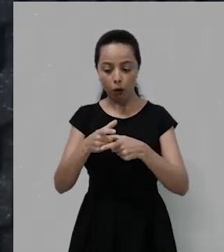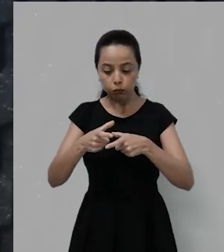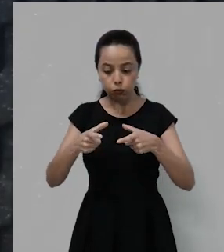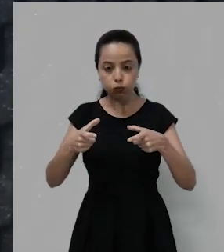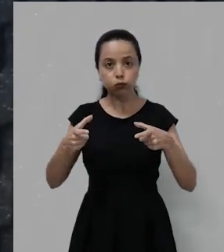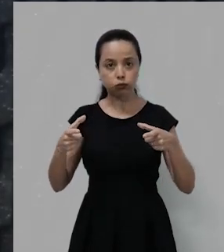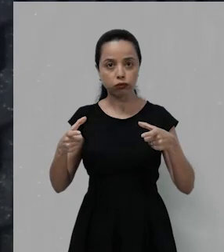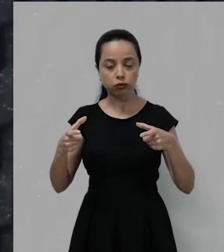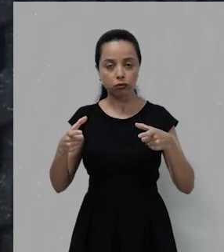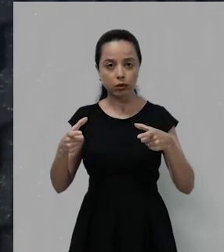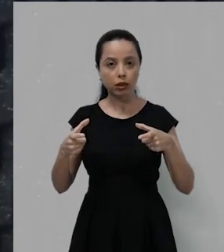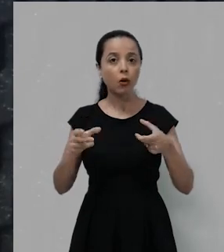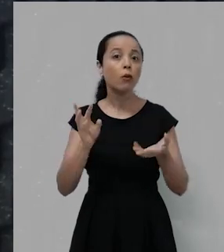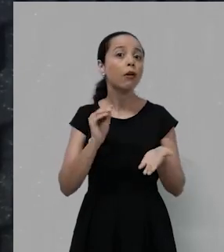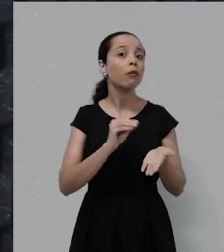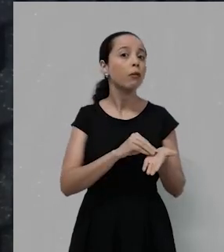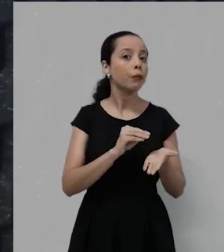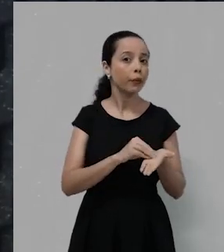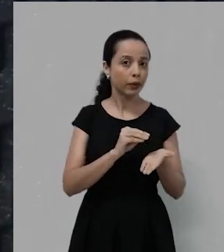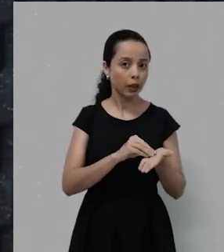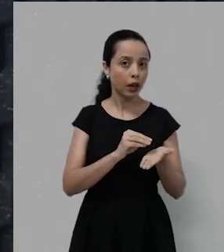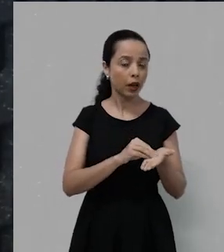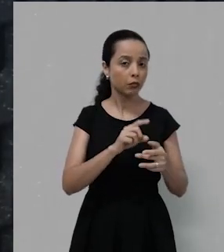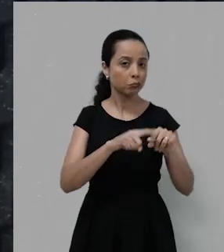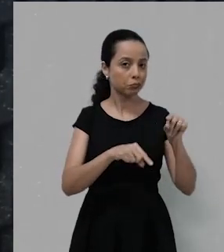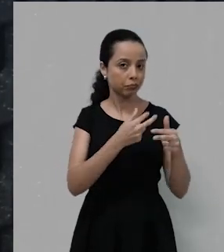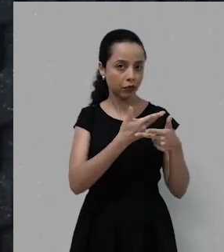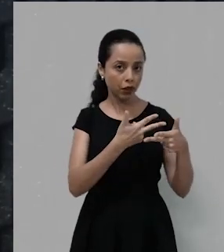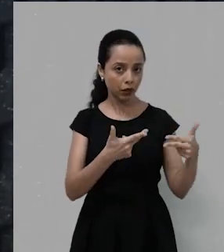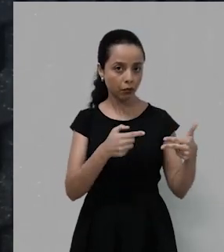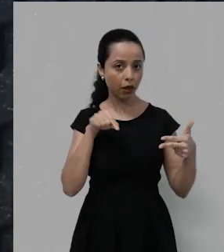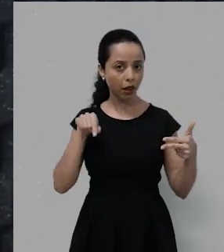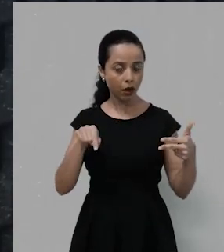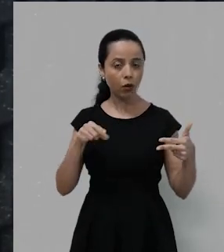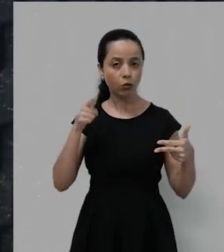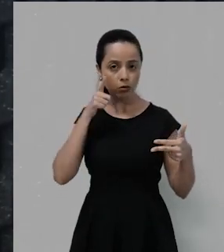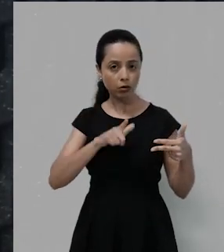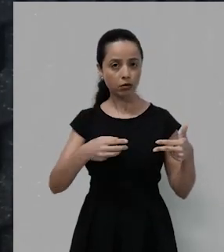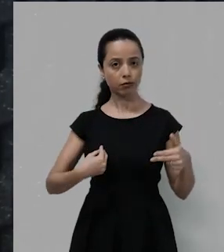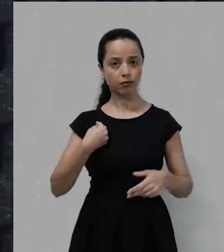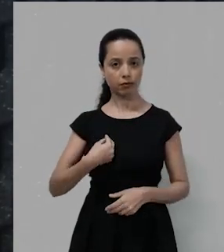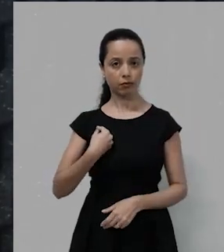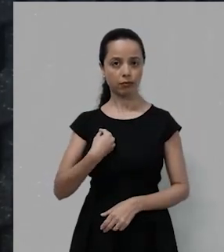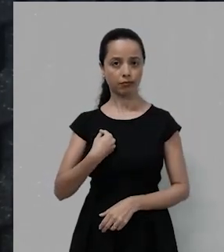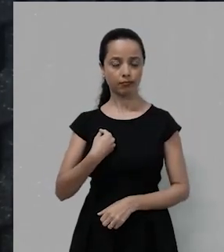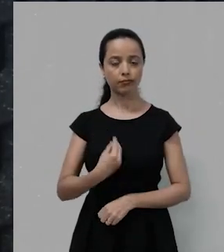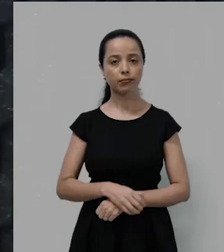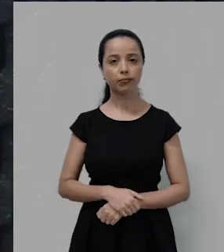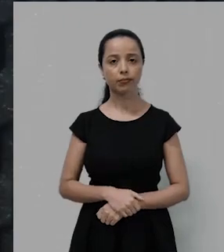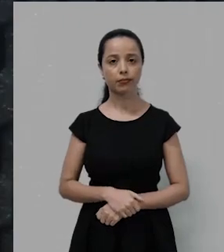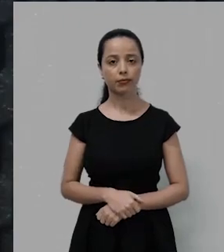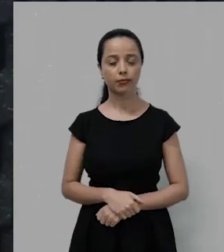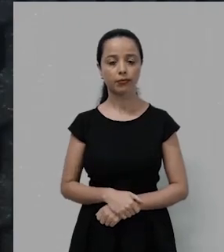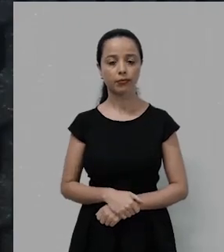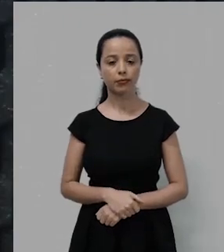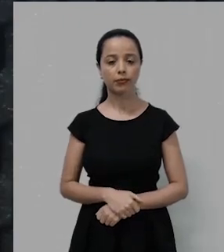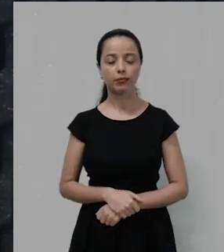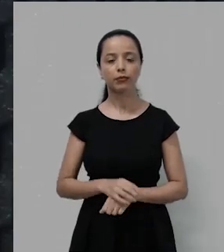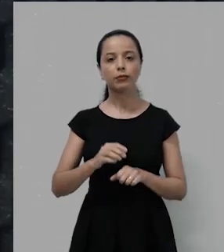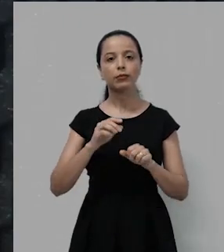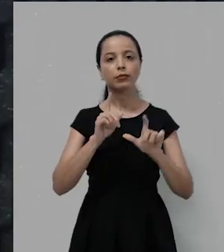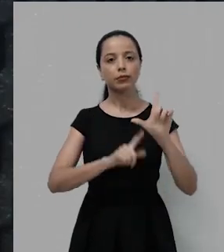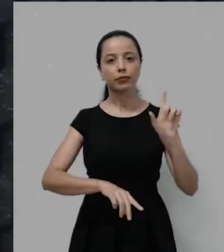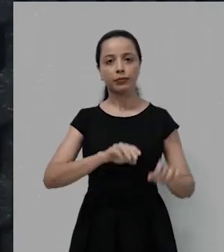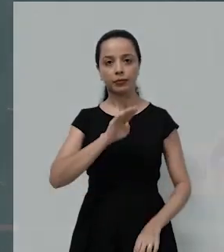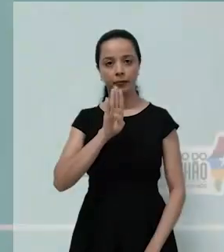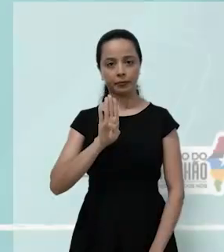uma maior escassez de recursos para a sobrevivência dos indivíduos. Okay? A letra B nos diz o